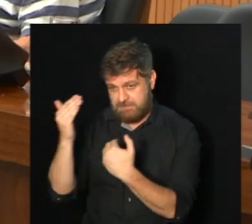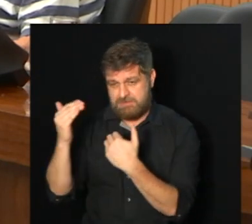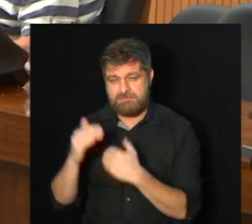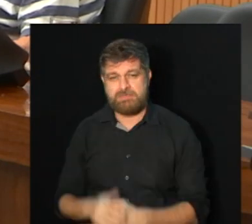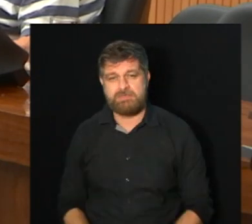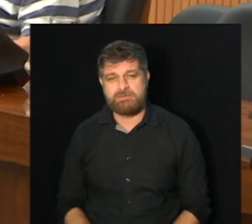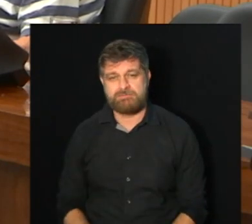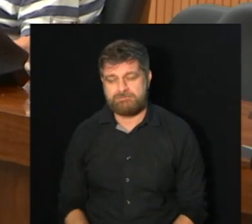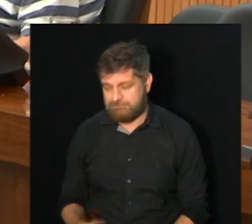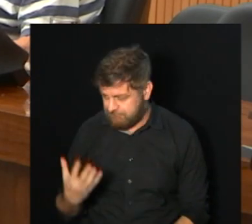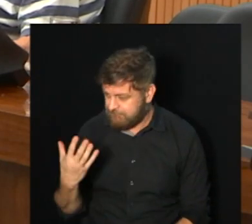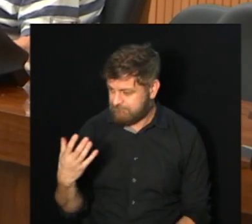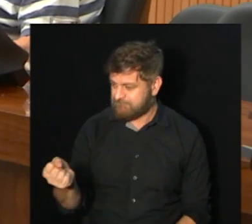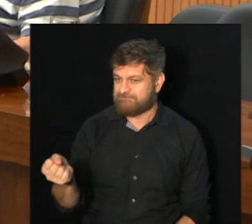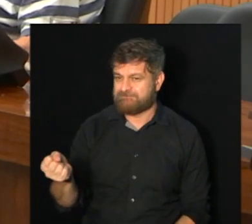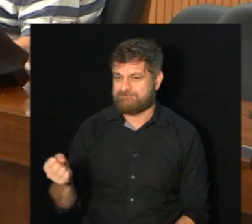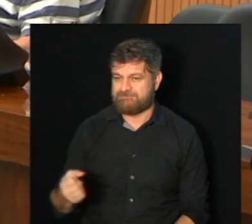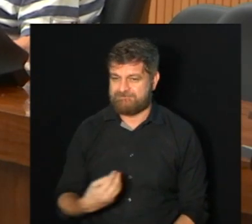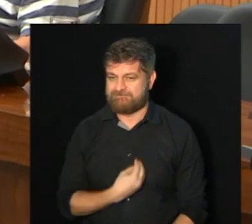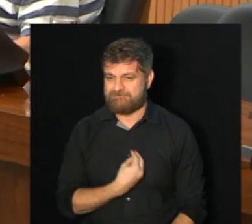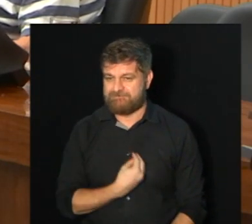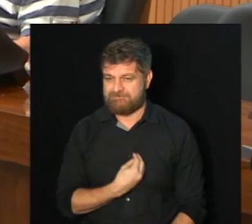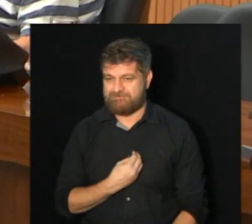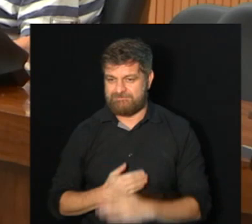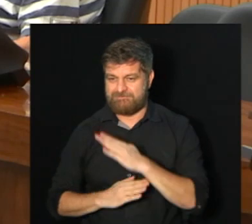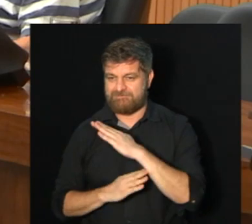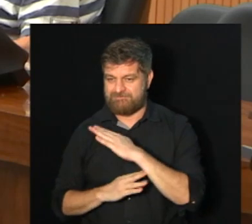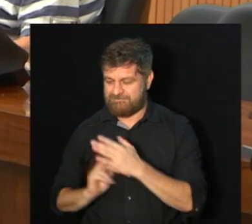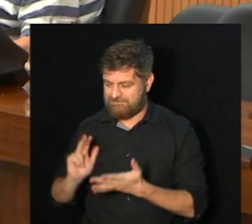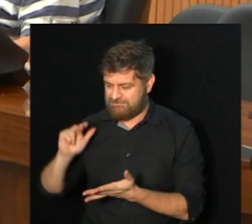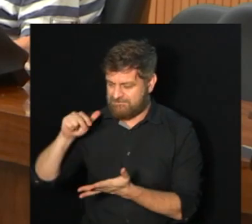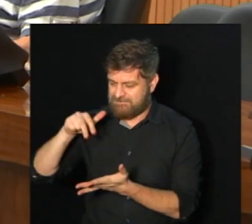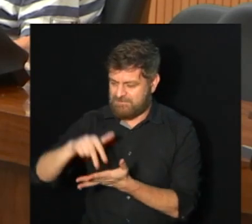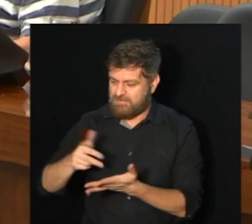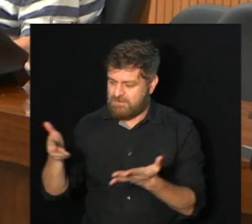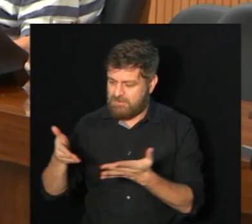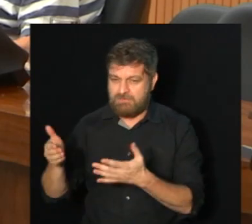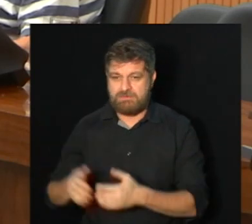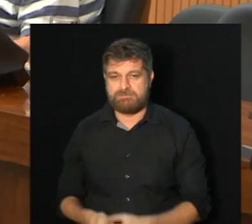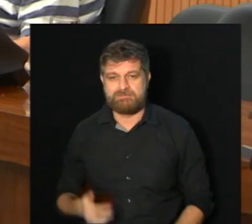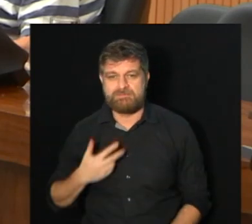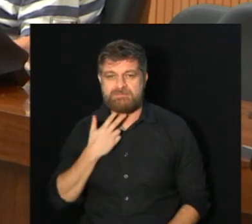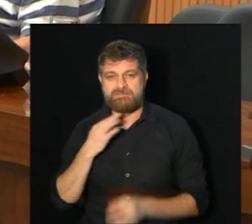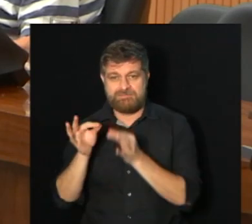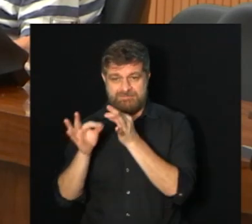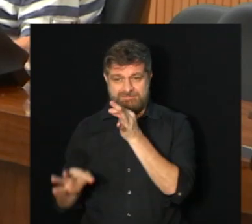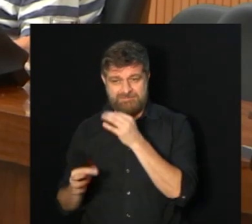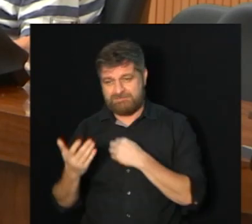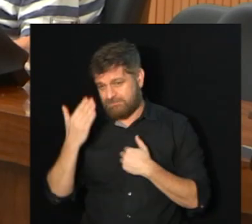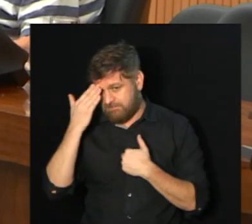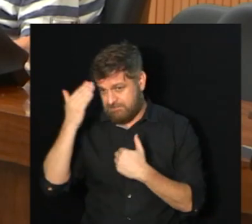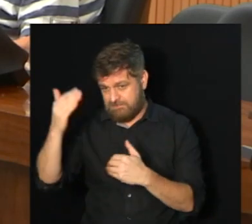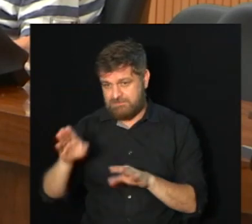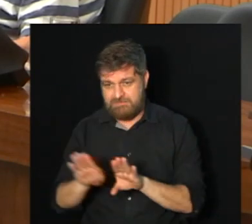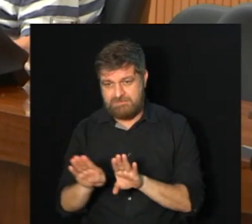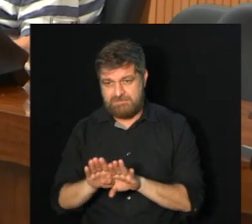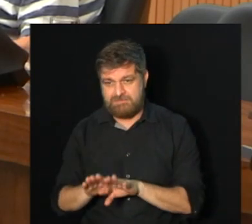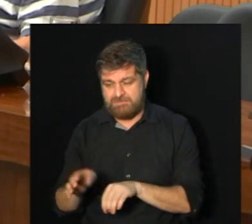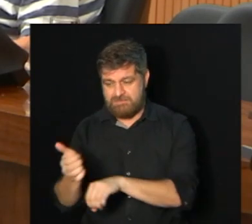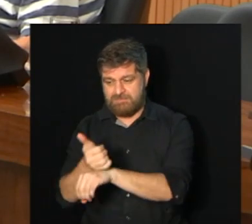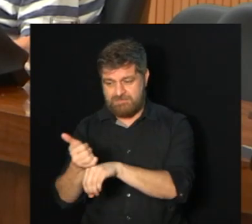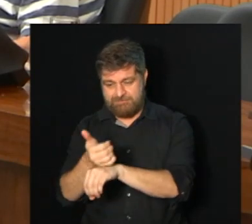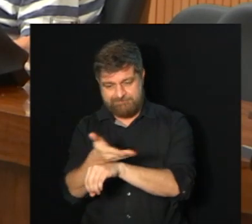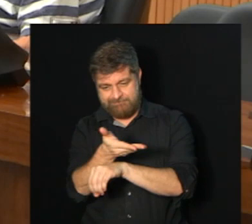ter aceito o convite de participar nessa reunião. Então, para não me estender demais, eu quero agradecer aos outros radioamadores aqui